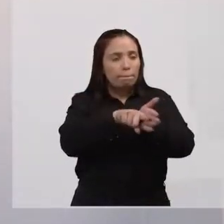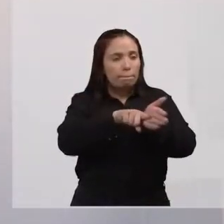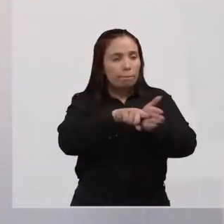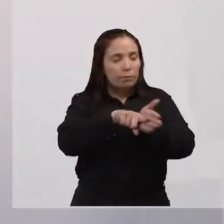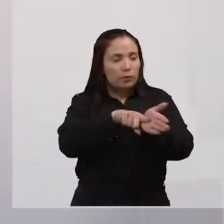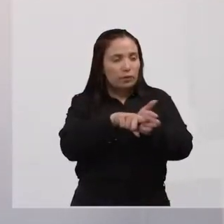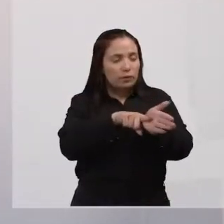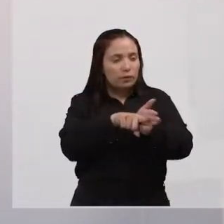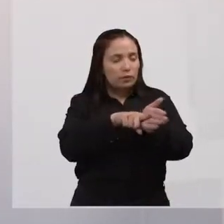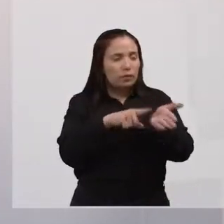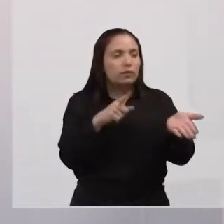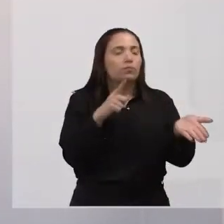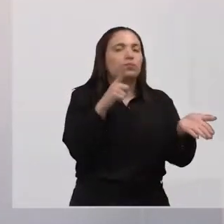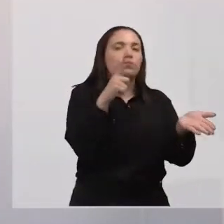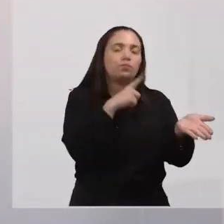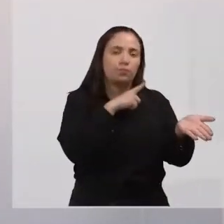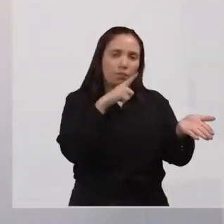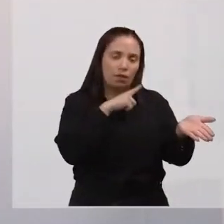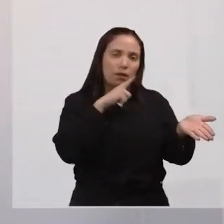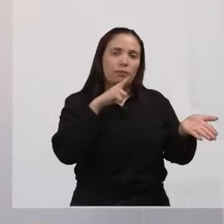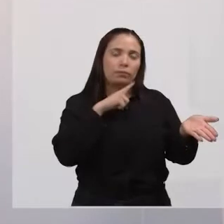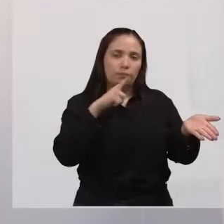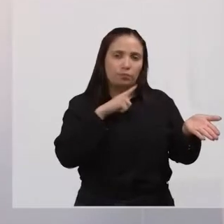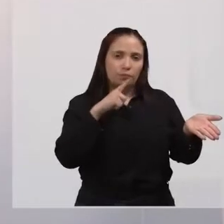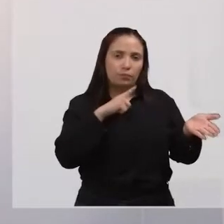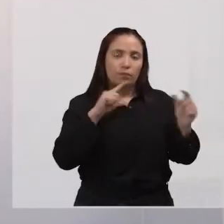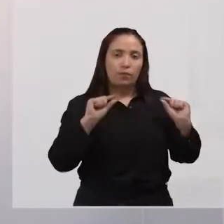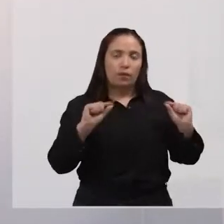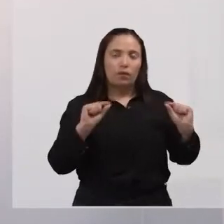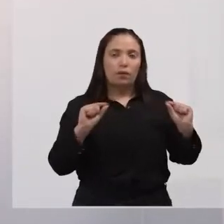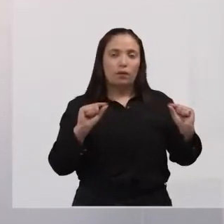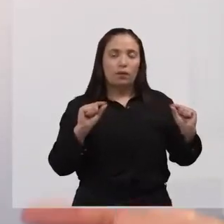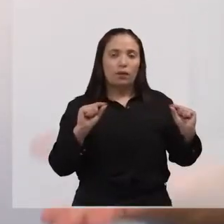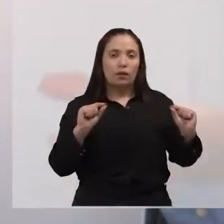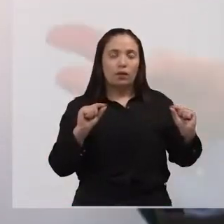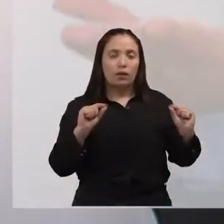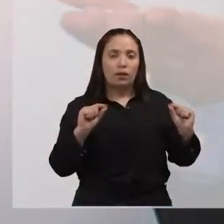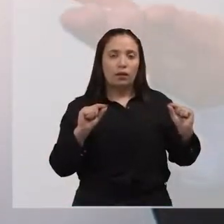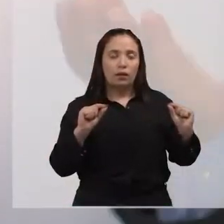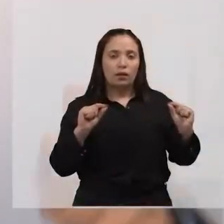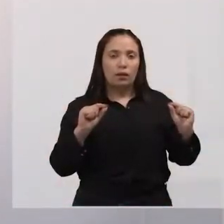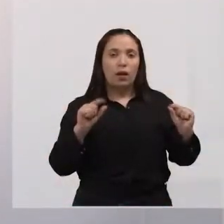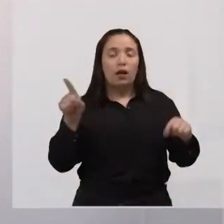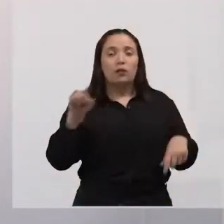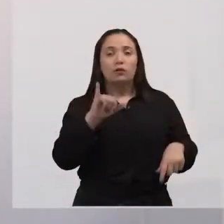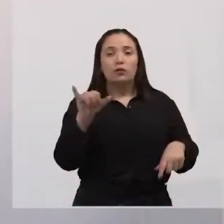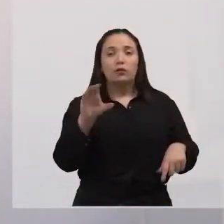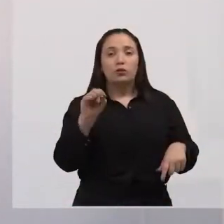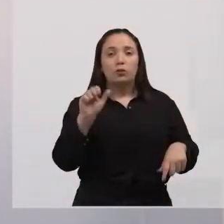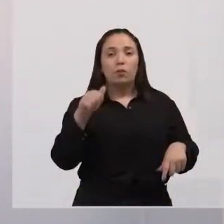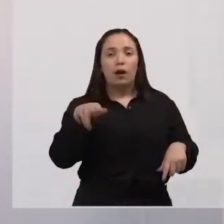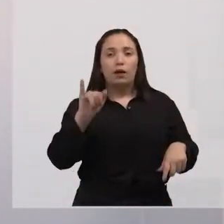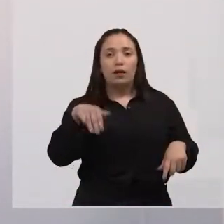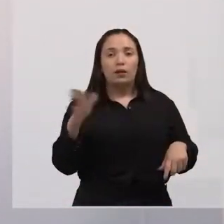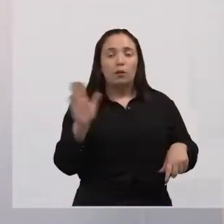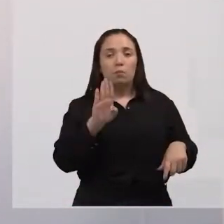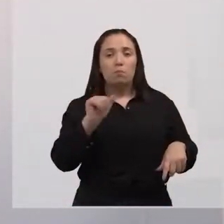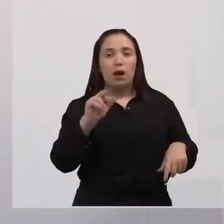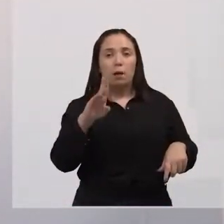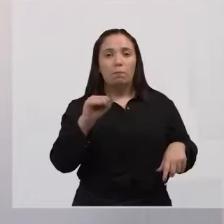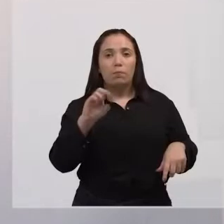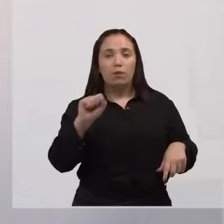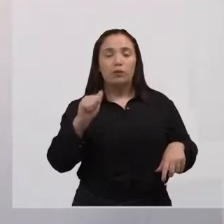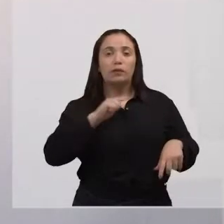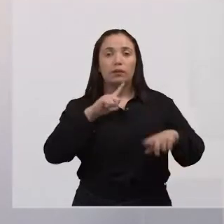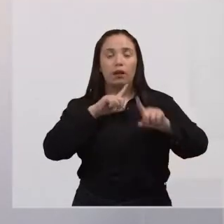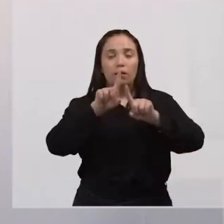existe um fator novo, existe um novo ator social, que é o crescimento repentino de Joaquim Barbosa. Porque Joaquim Barbosa, na